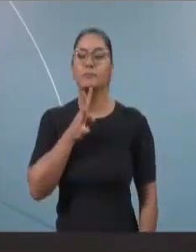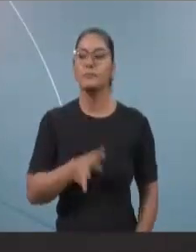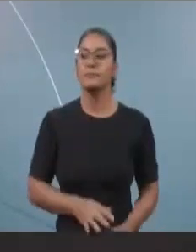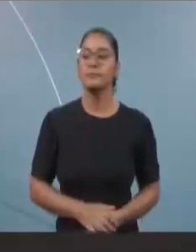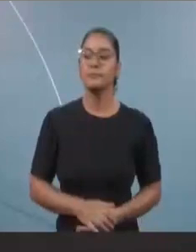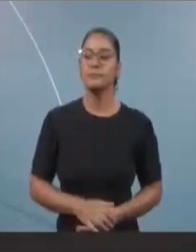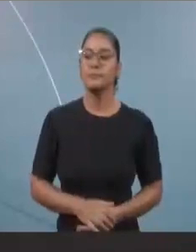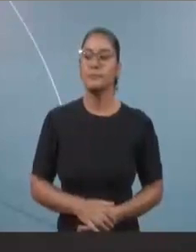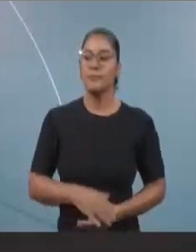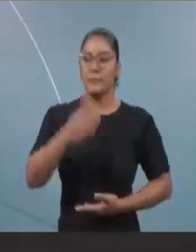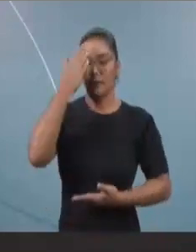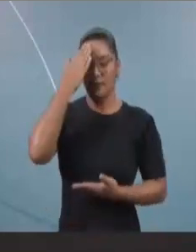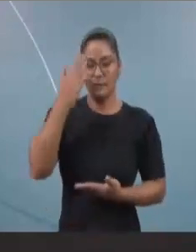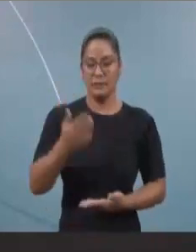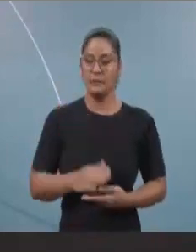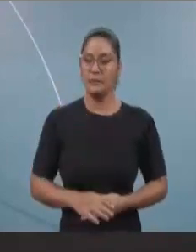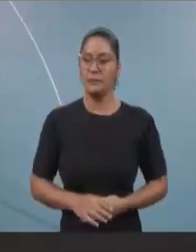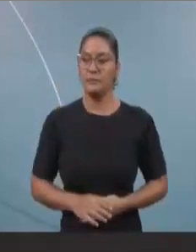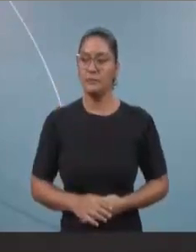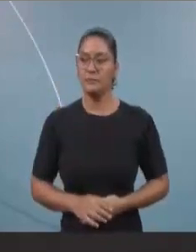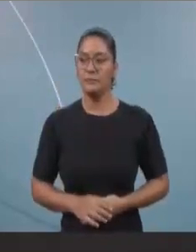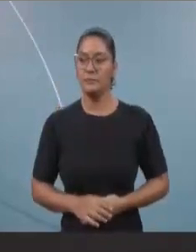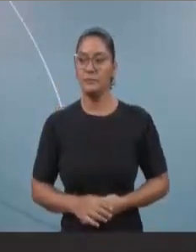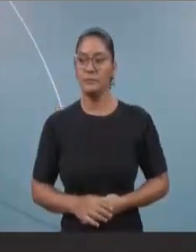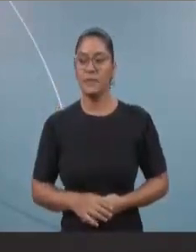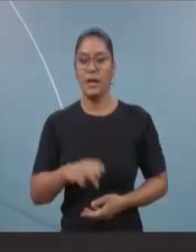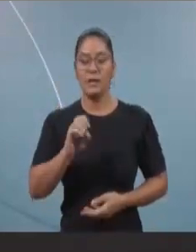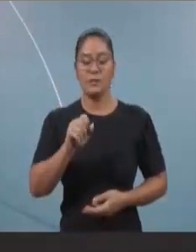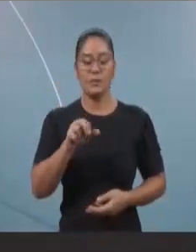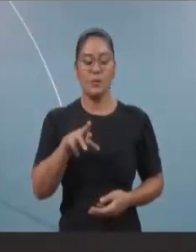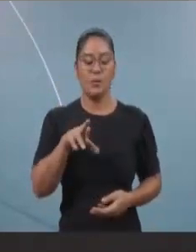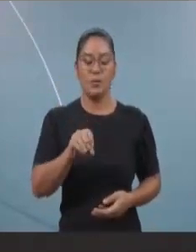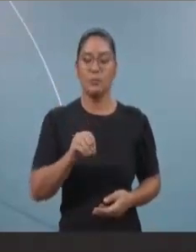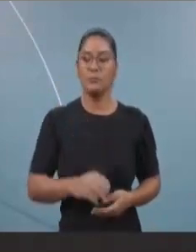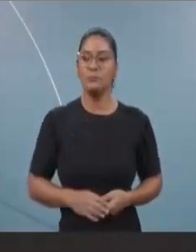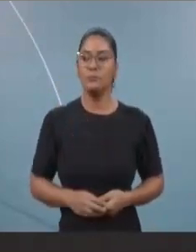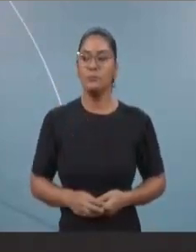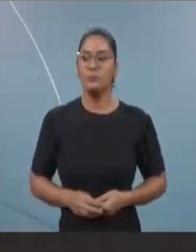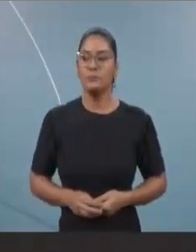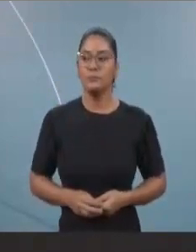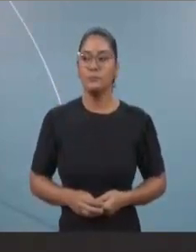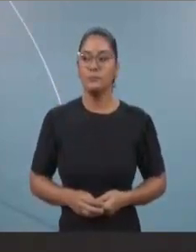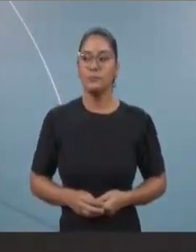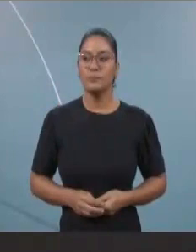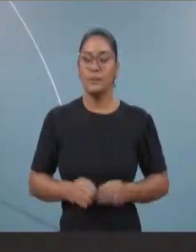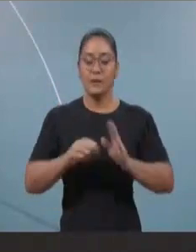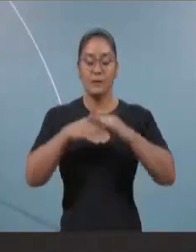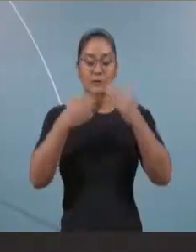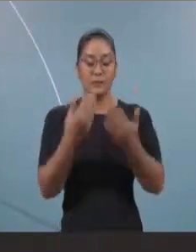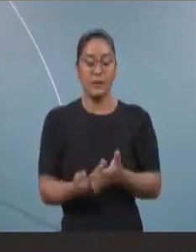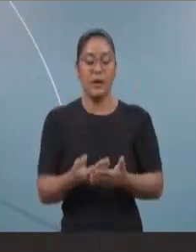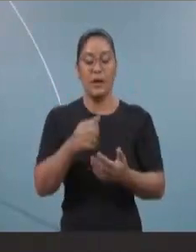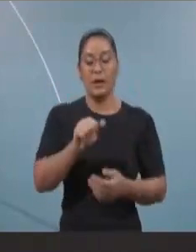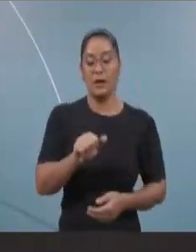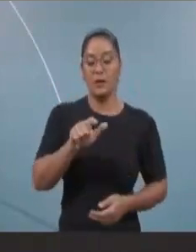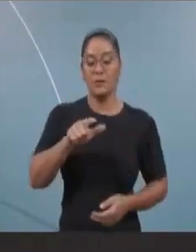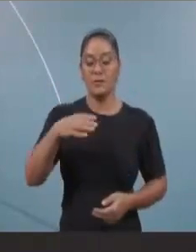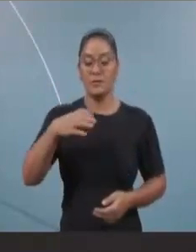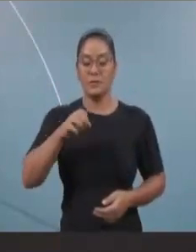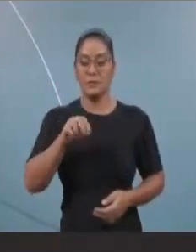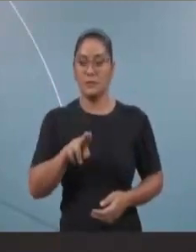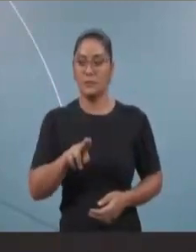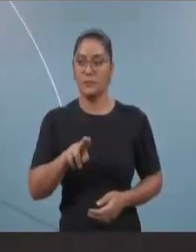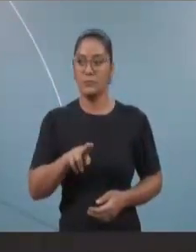e eu fiz um agradecimento a Socorro Batista relacionado à escola ao seu